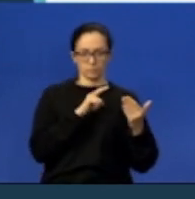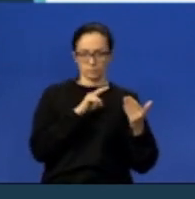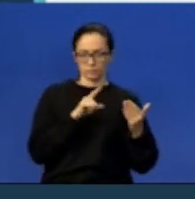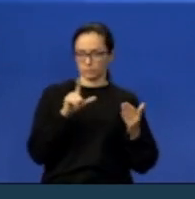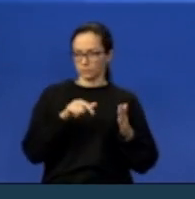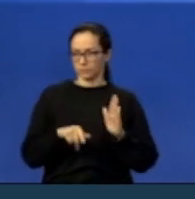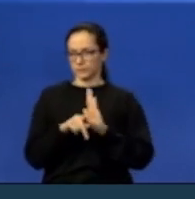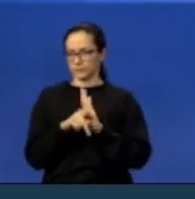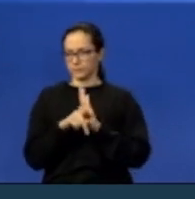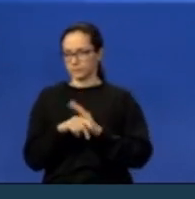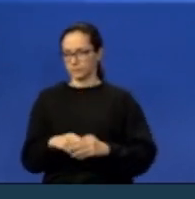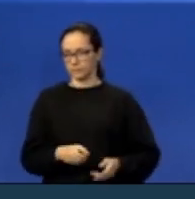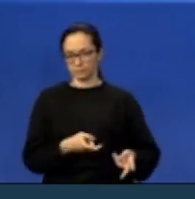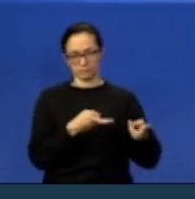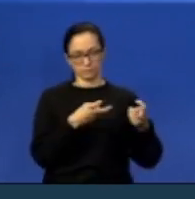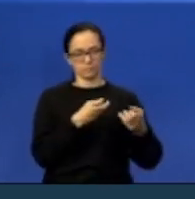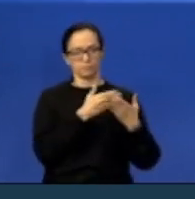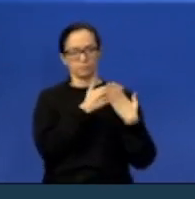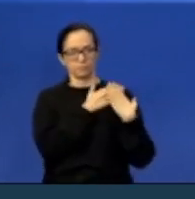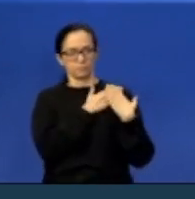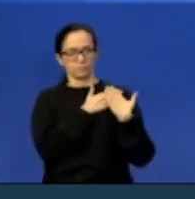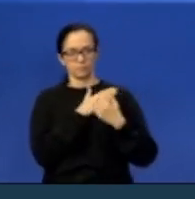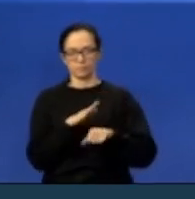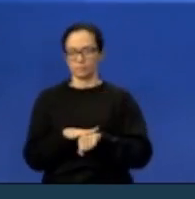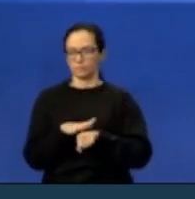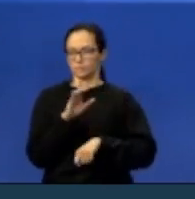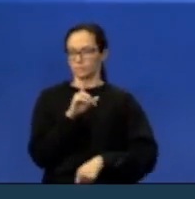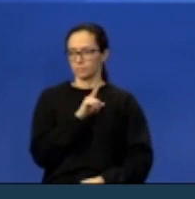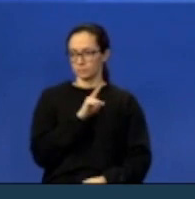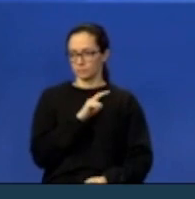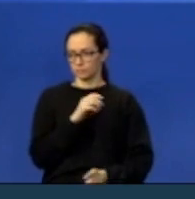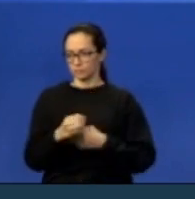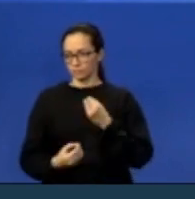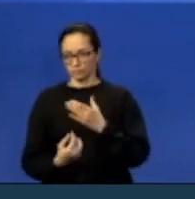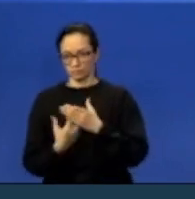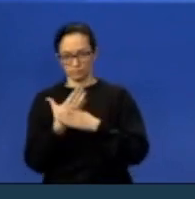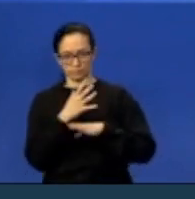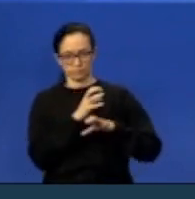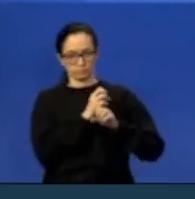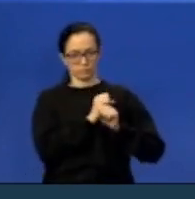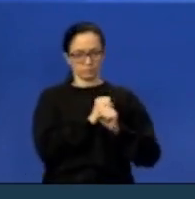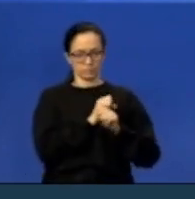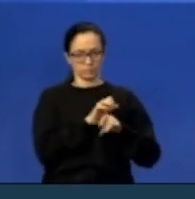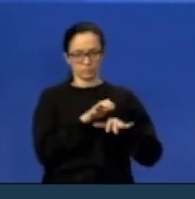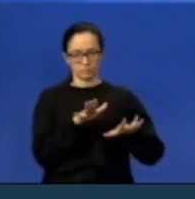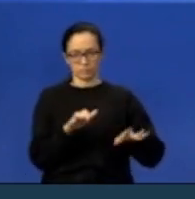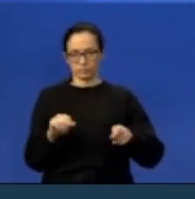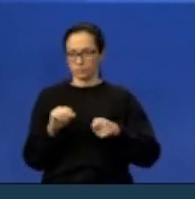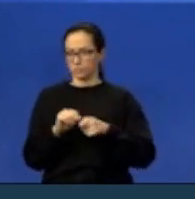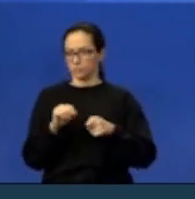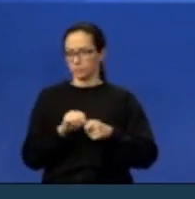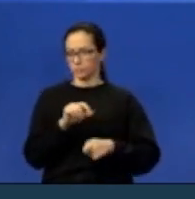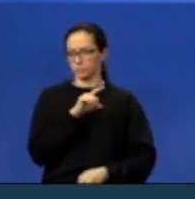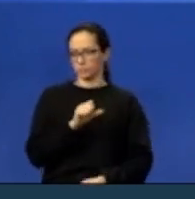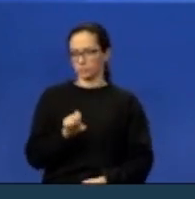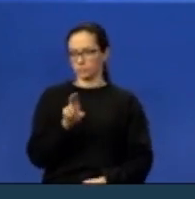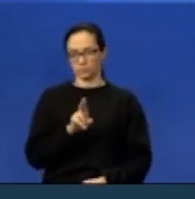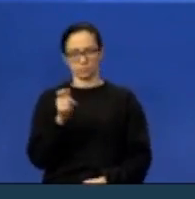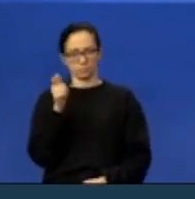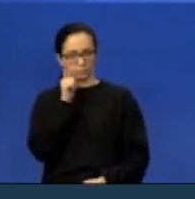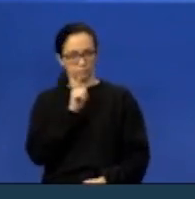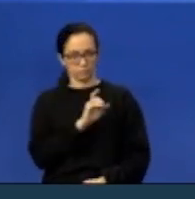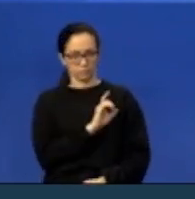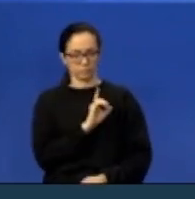vai ser o principal responsável por levar o estímulo dos átrios para os ventrículos direito